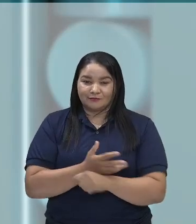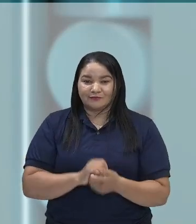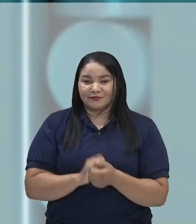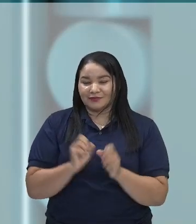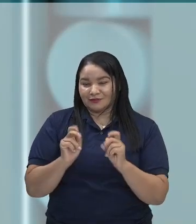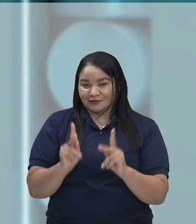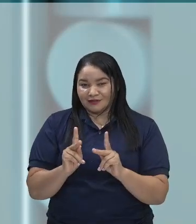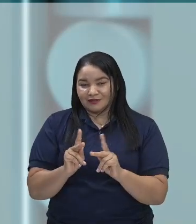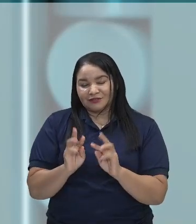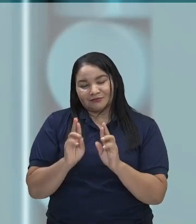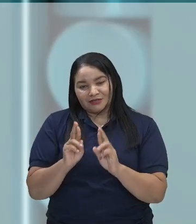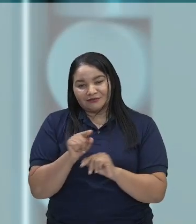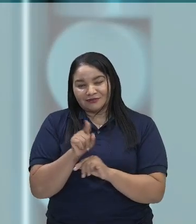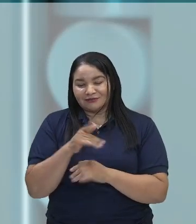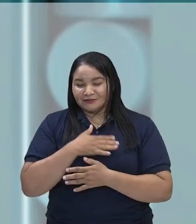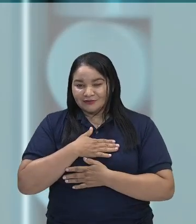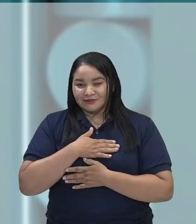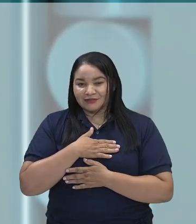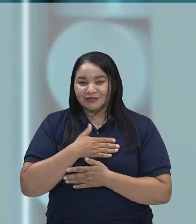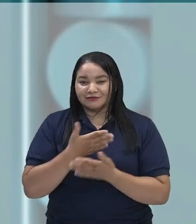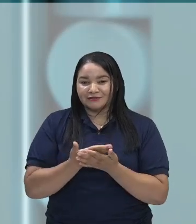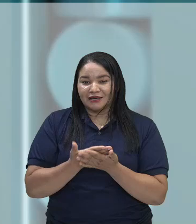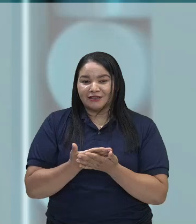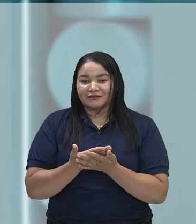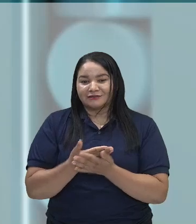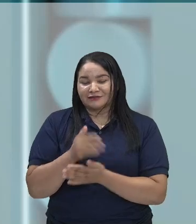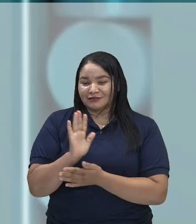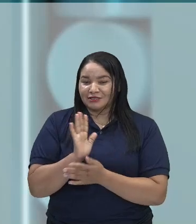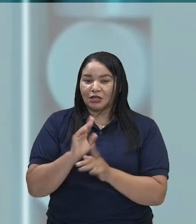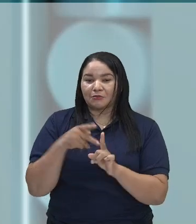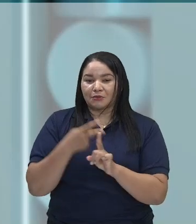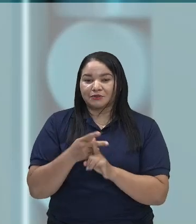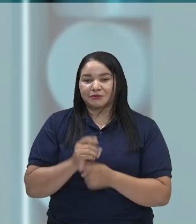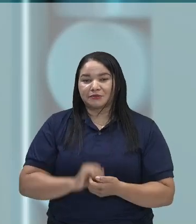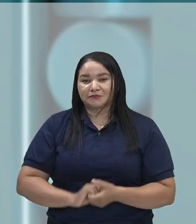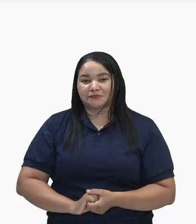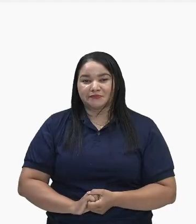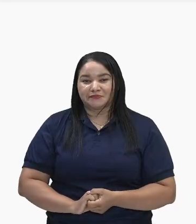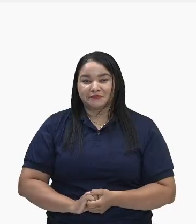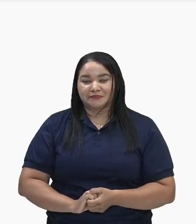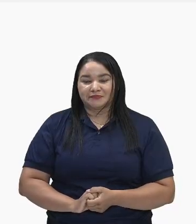Ok? Espero que vocês tenham gostado da aula de hoje. Até a próxima!